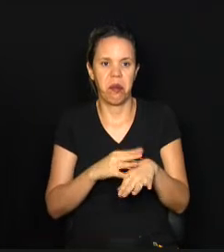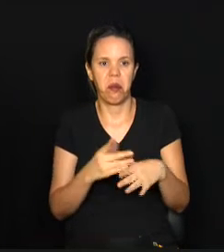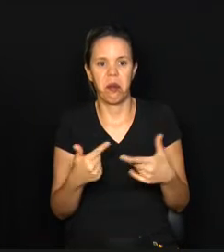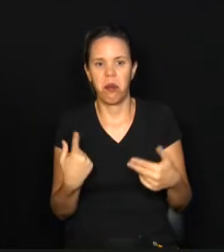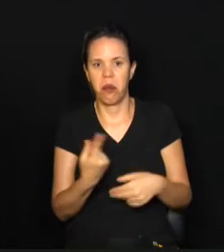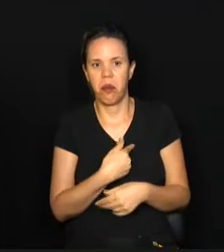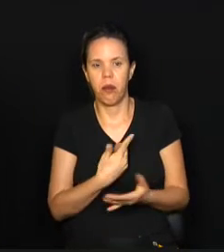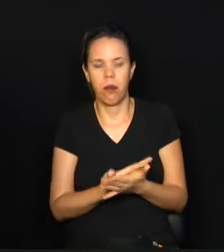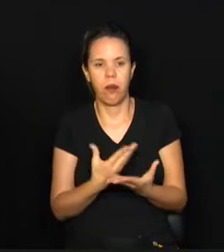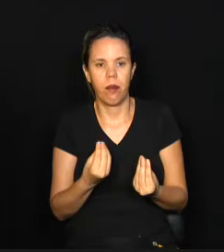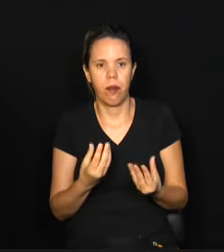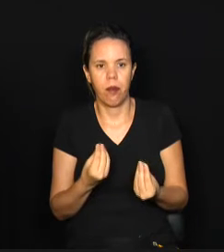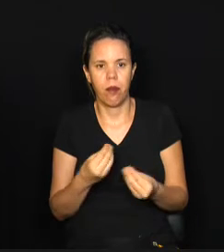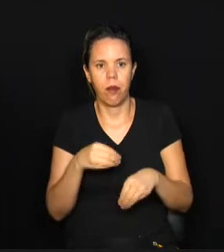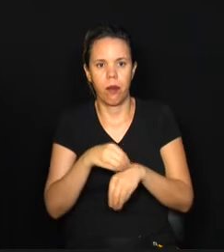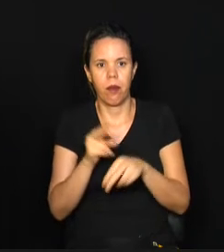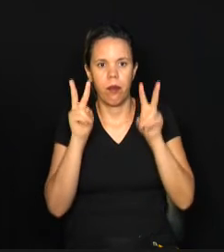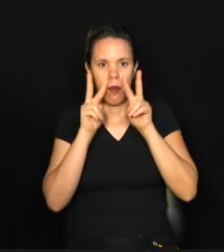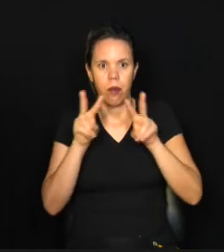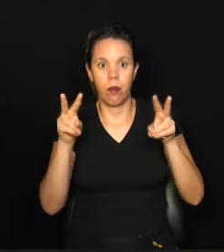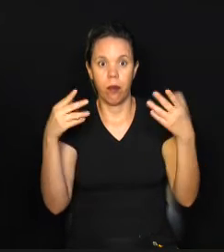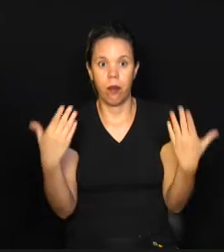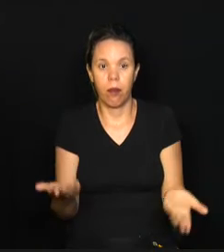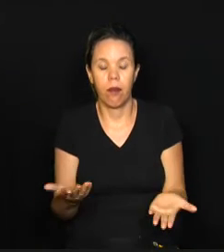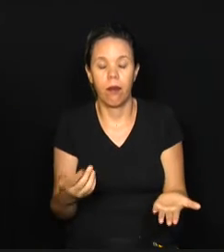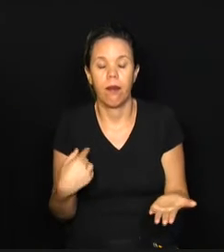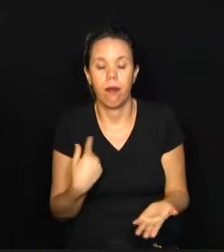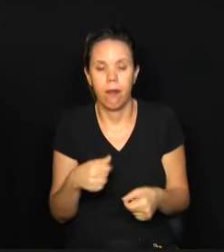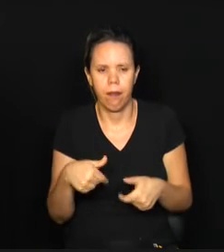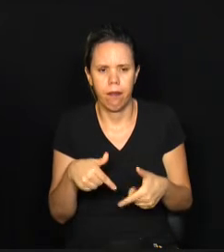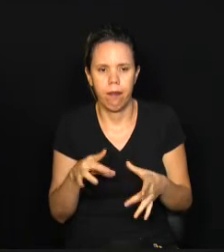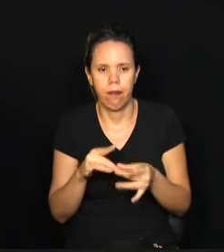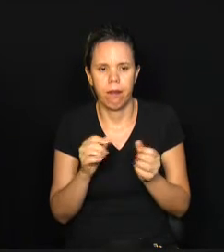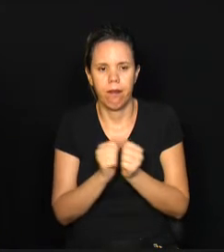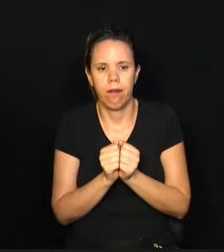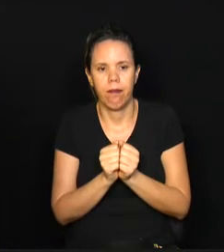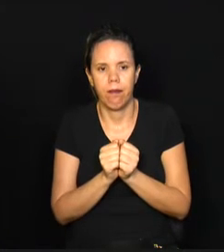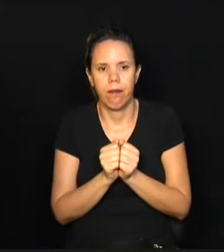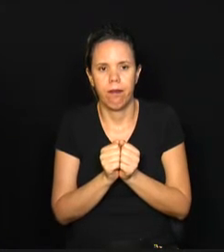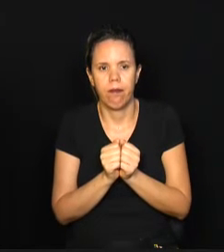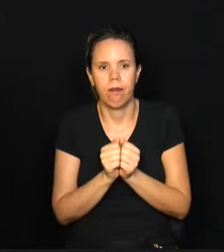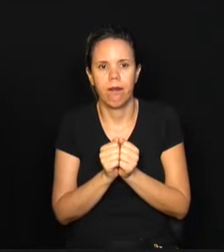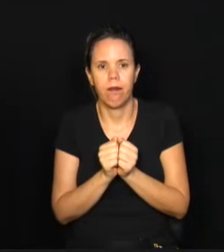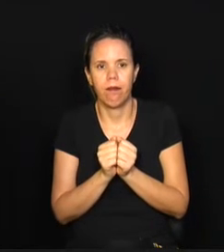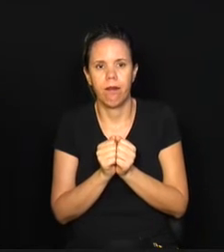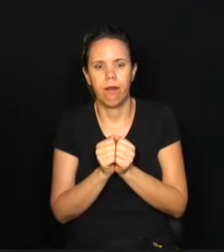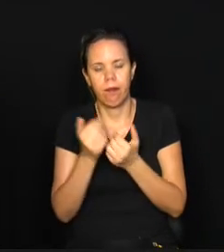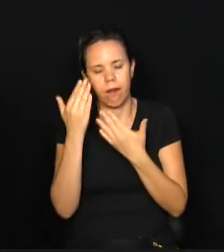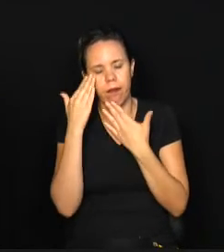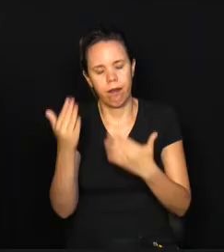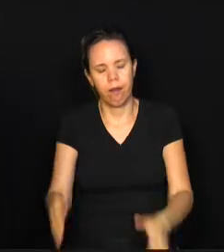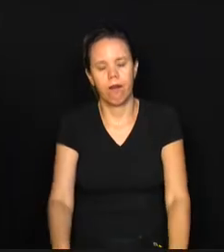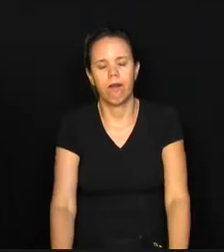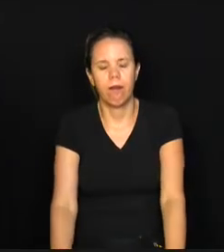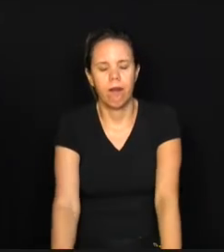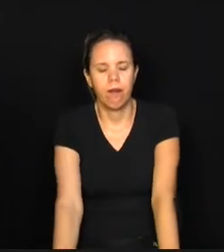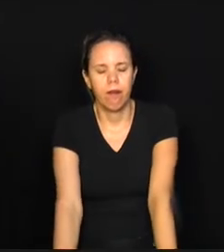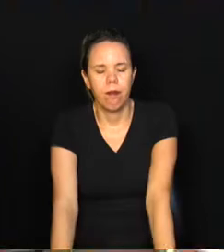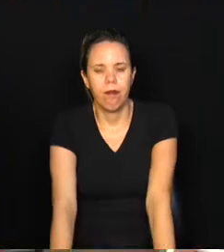nós estudamos muito para trazer visão, então podemos trabalhar juntos, né? A união faz a força. Muito obrigada, viu?